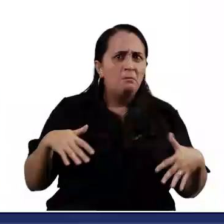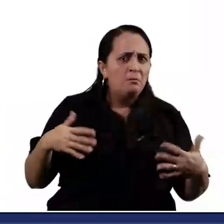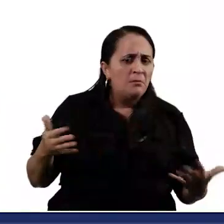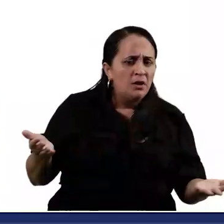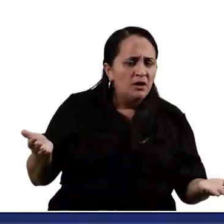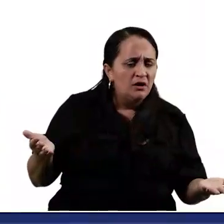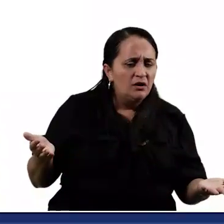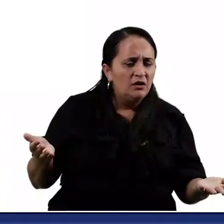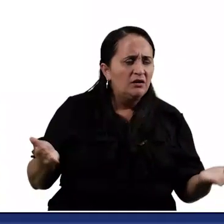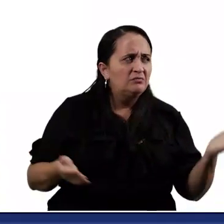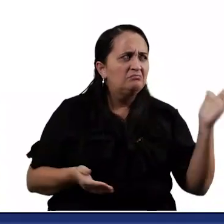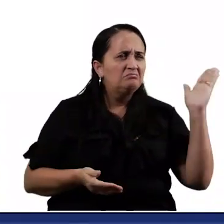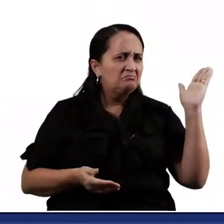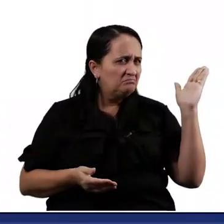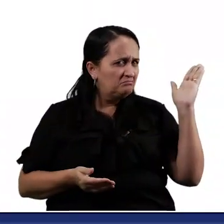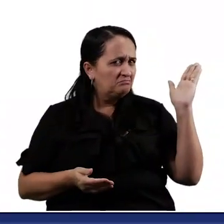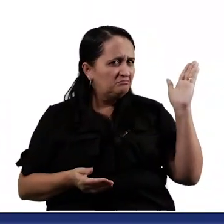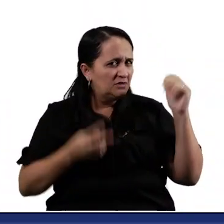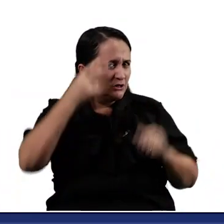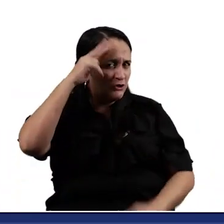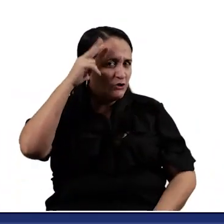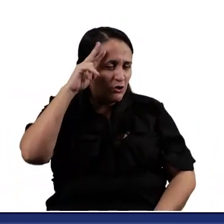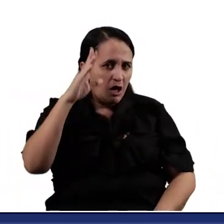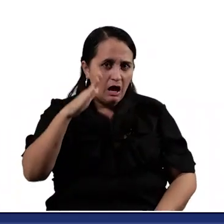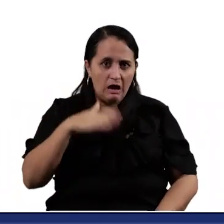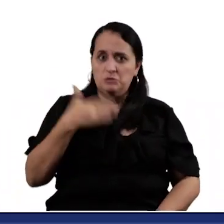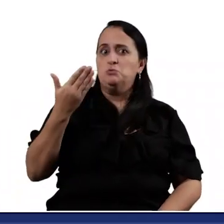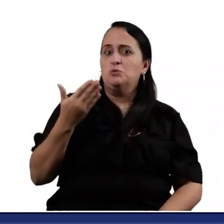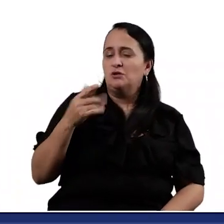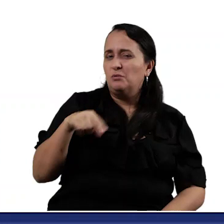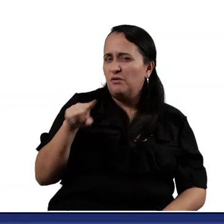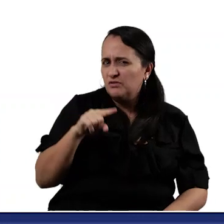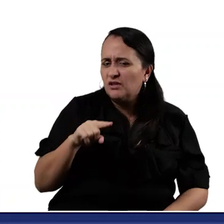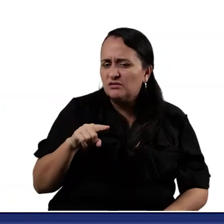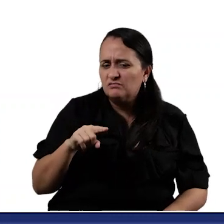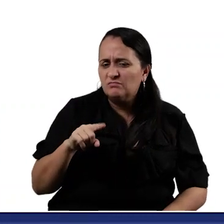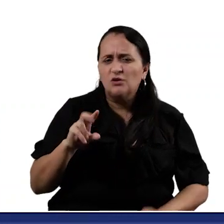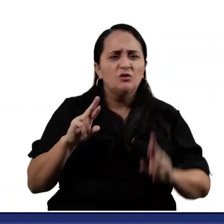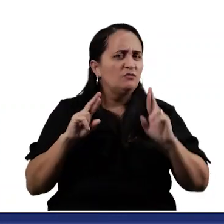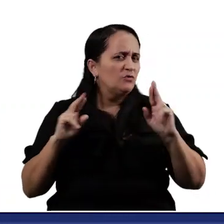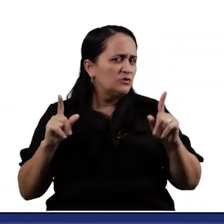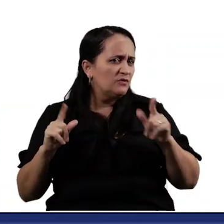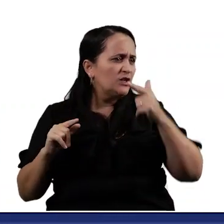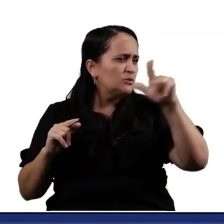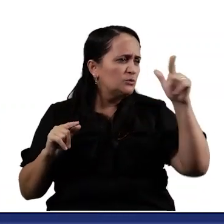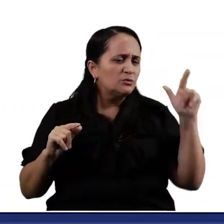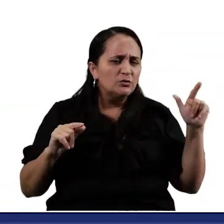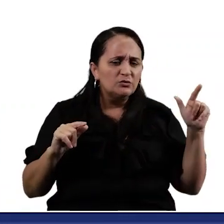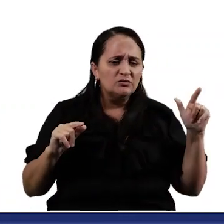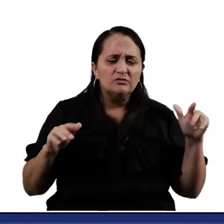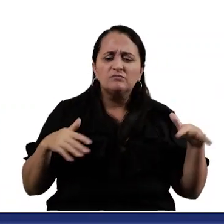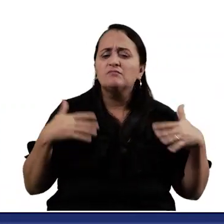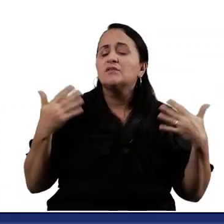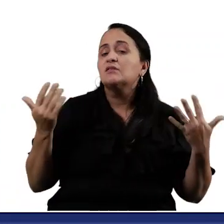este conto foi assustador para vocês foi diferente dos outros e aí